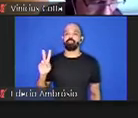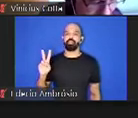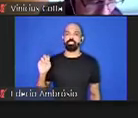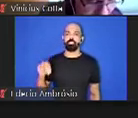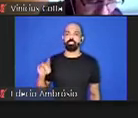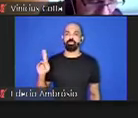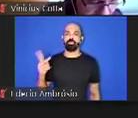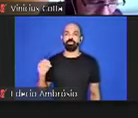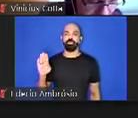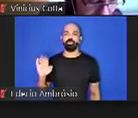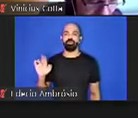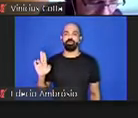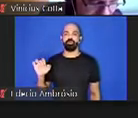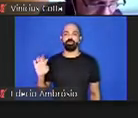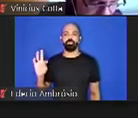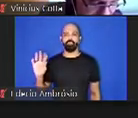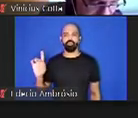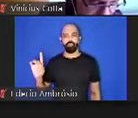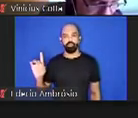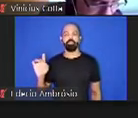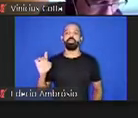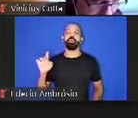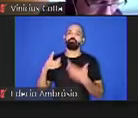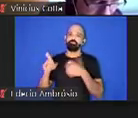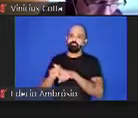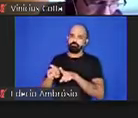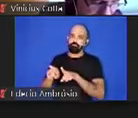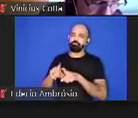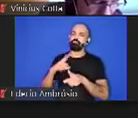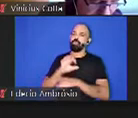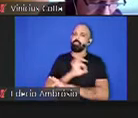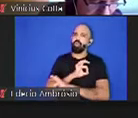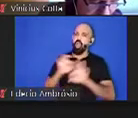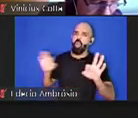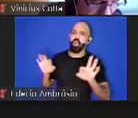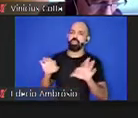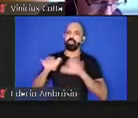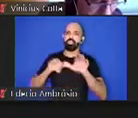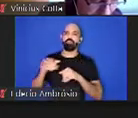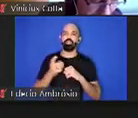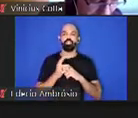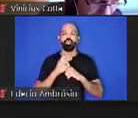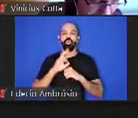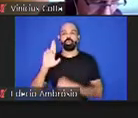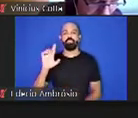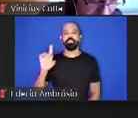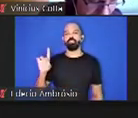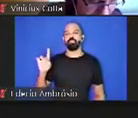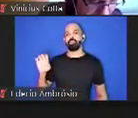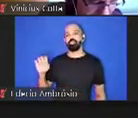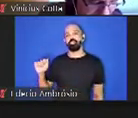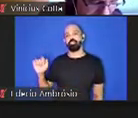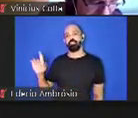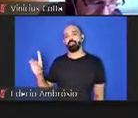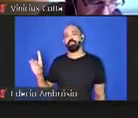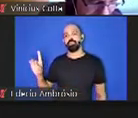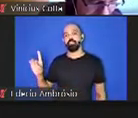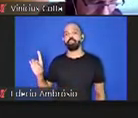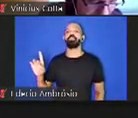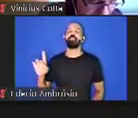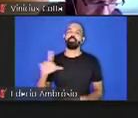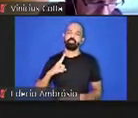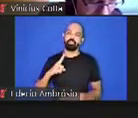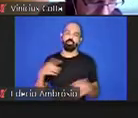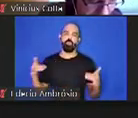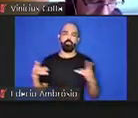pós-doc, quanto uma ótima chamada com o doutorado no DAD, que tem doutorado pleno,